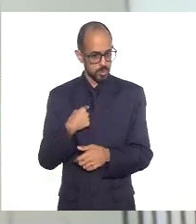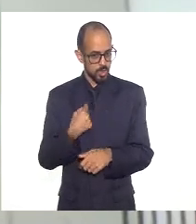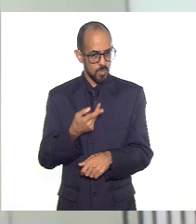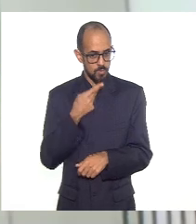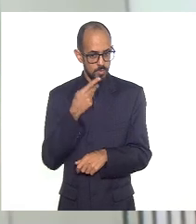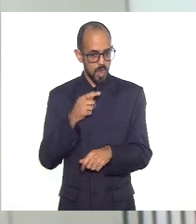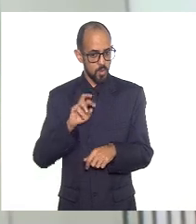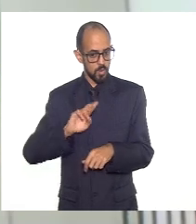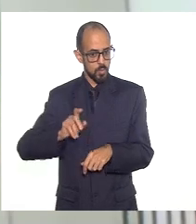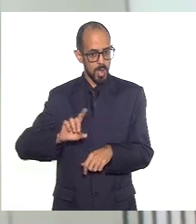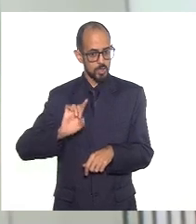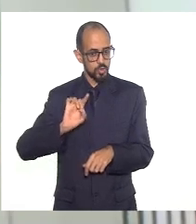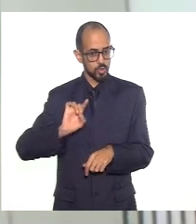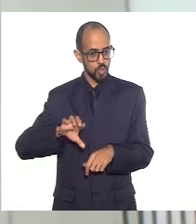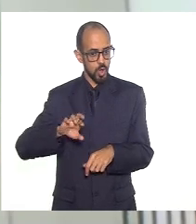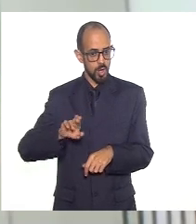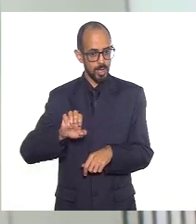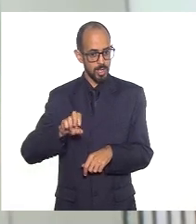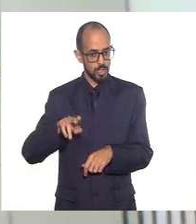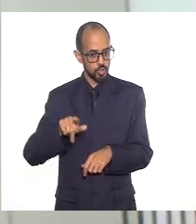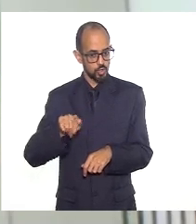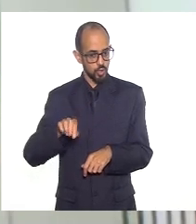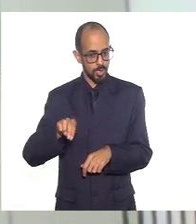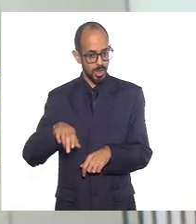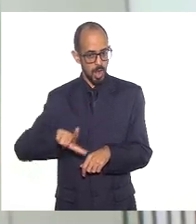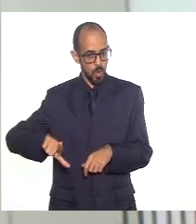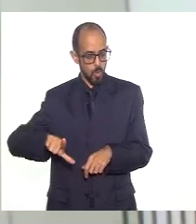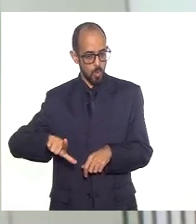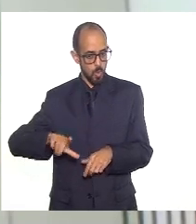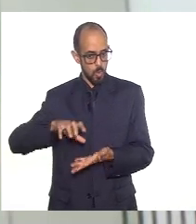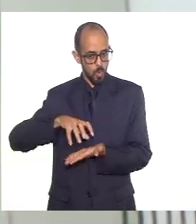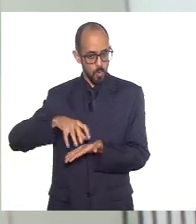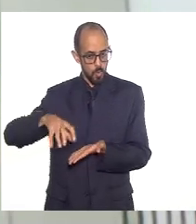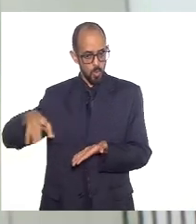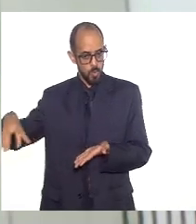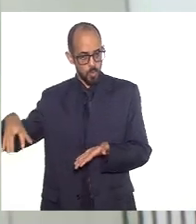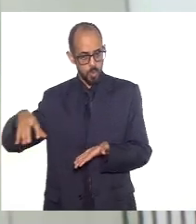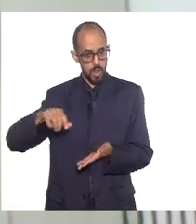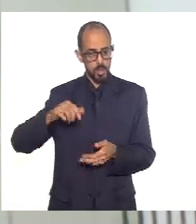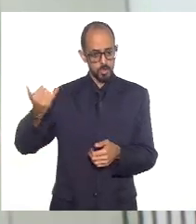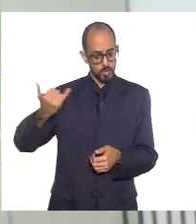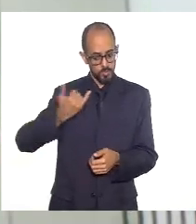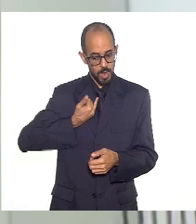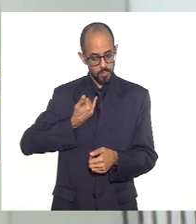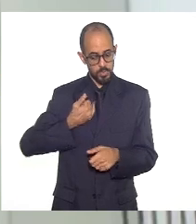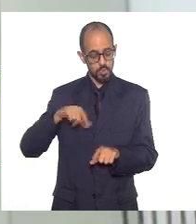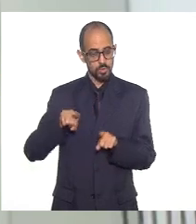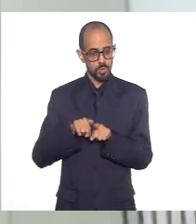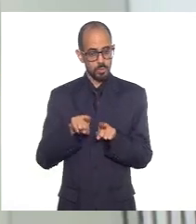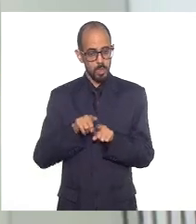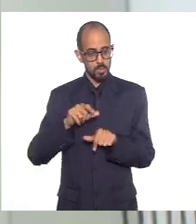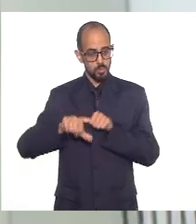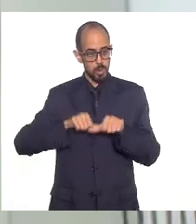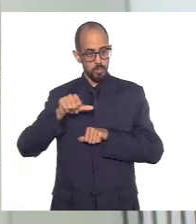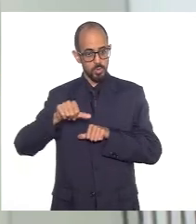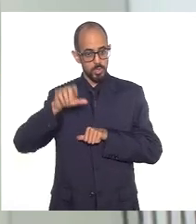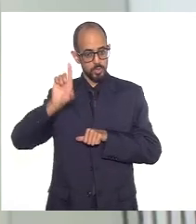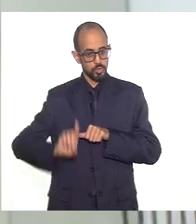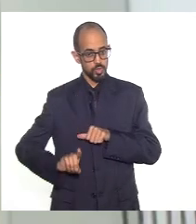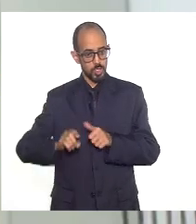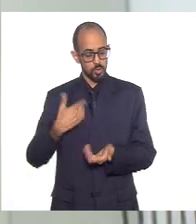só nas regionais. A gente também, né, recebeu informação de uma direção de unidade escolar que foi